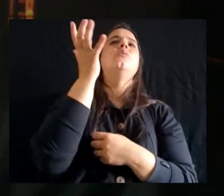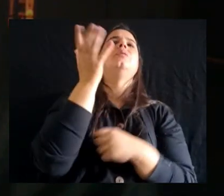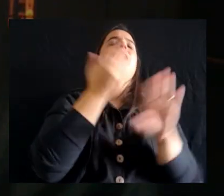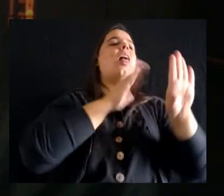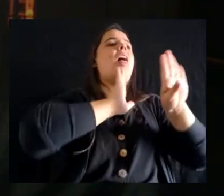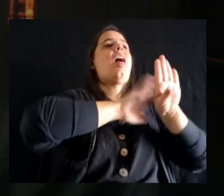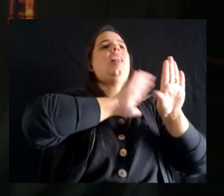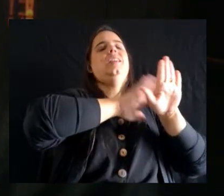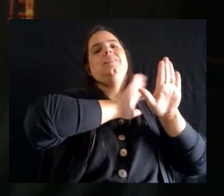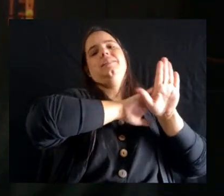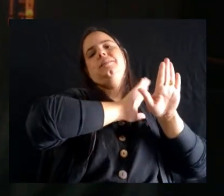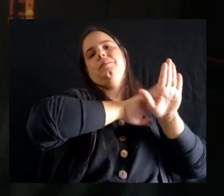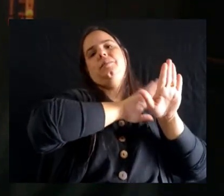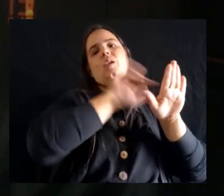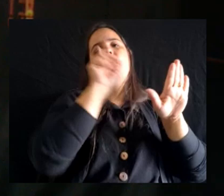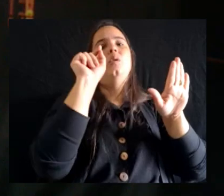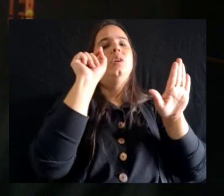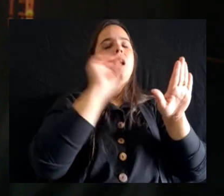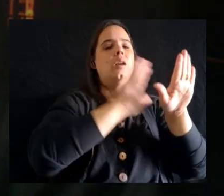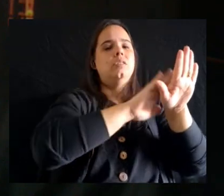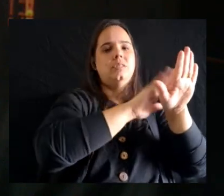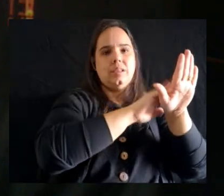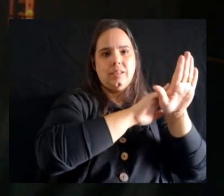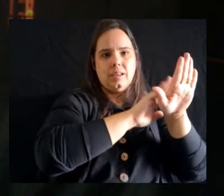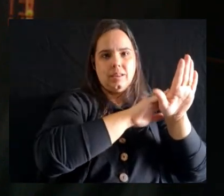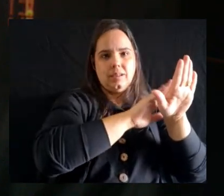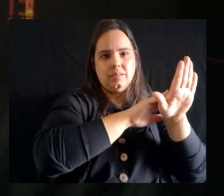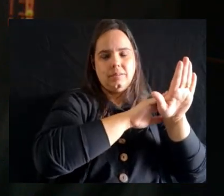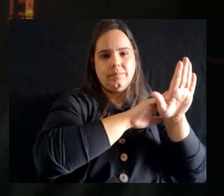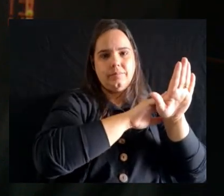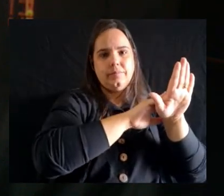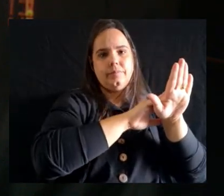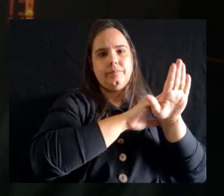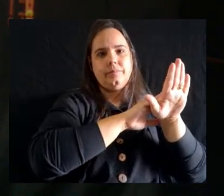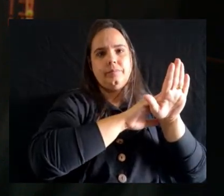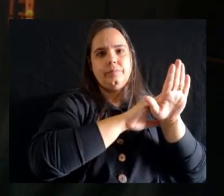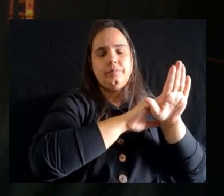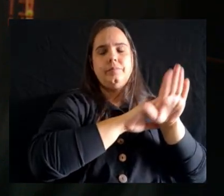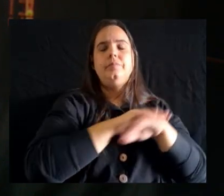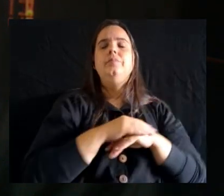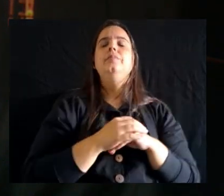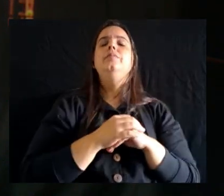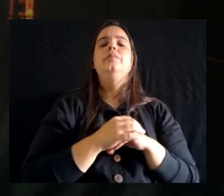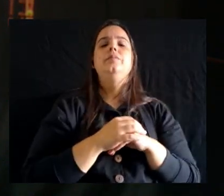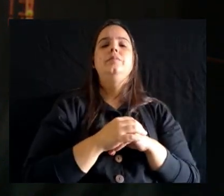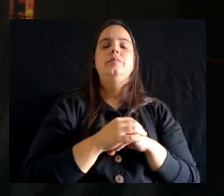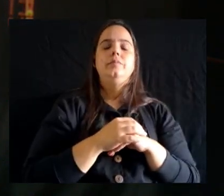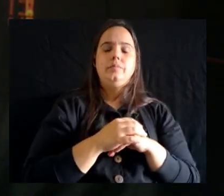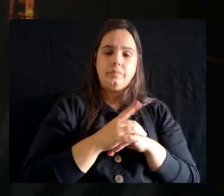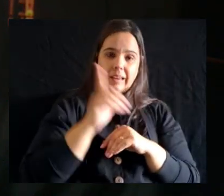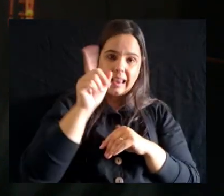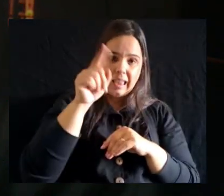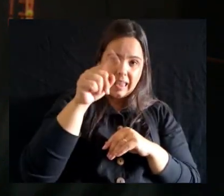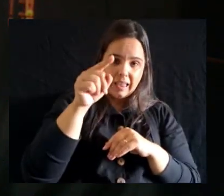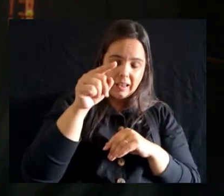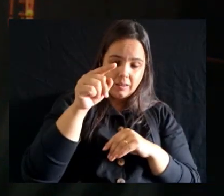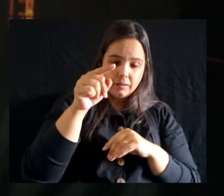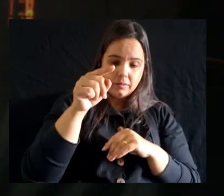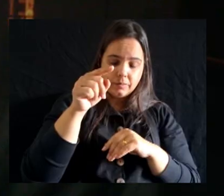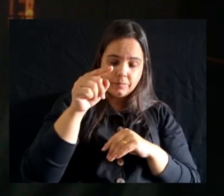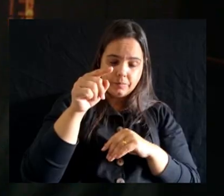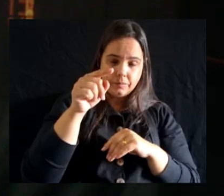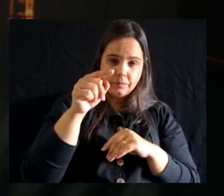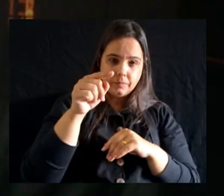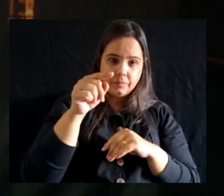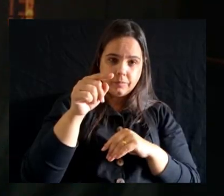do fitness, né? É legal? Até que ponto? Vamos conversar sobre isso. O Fitness